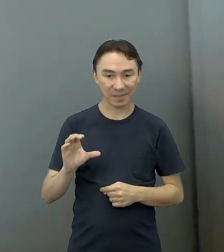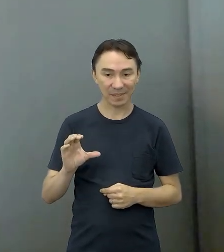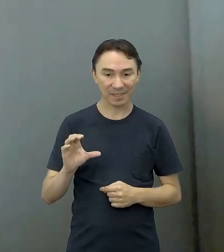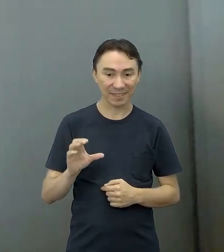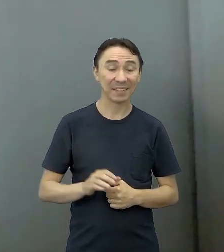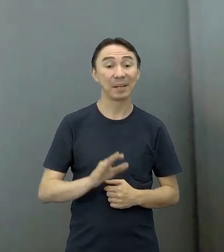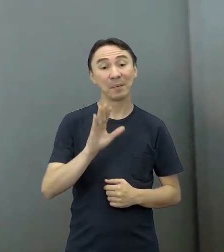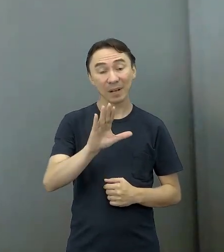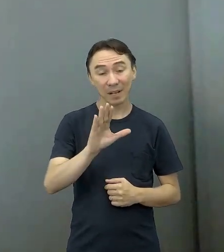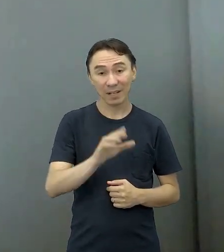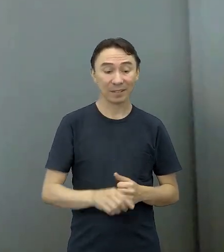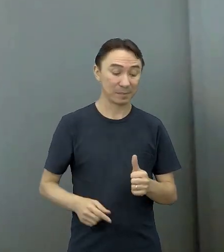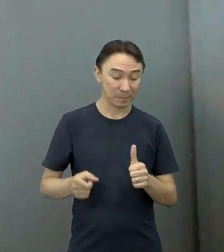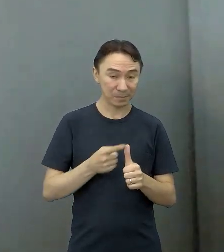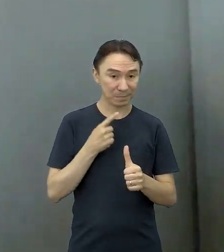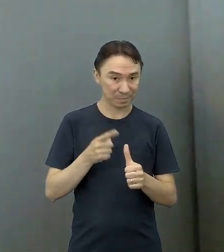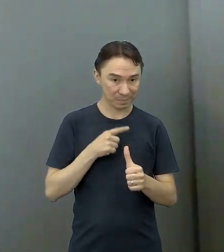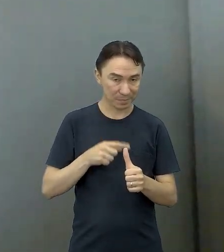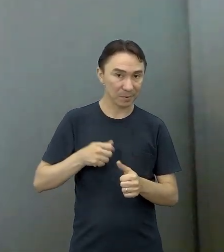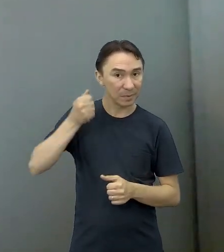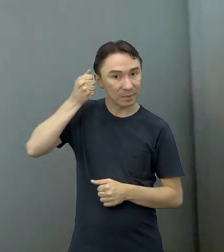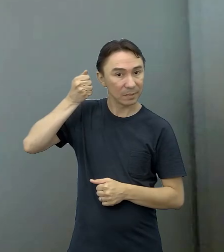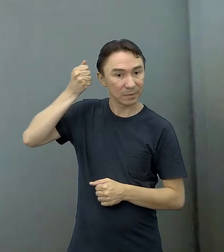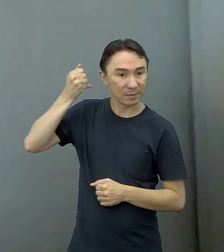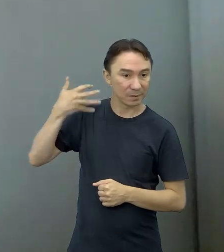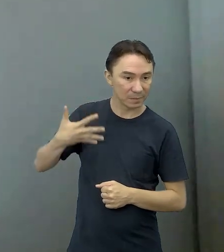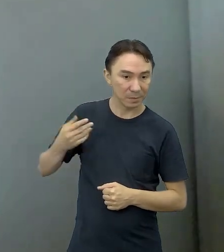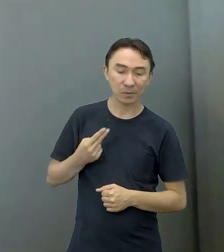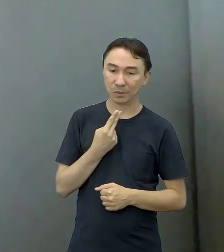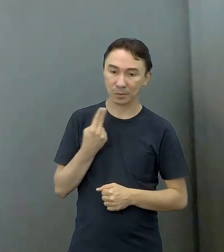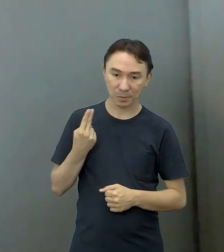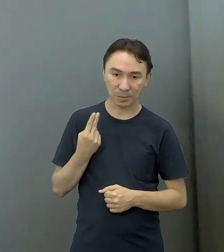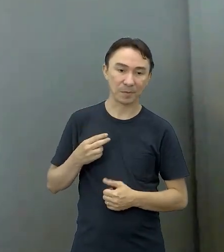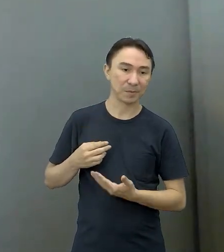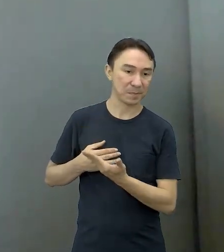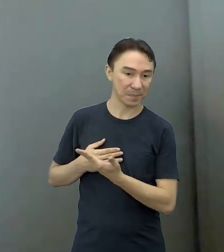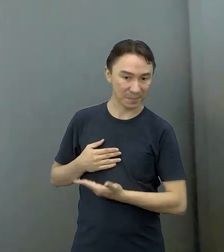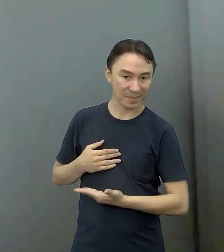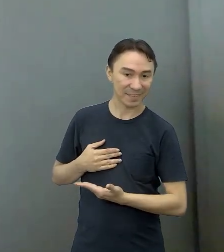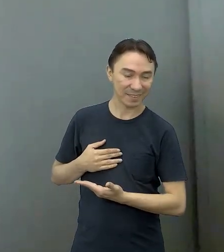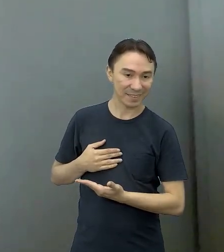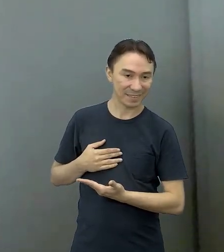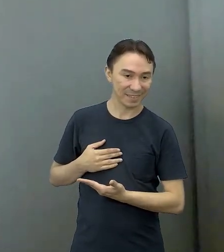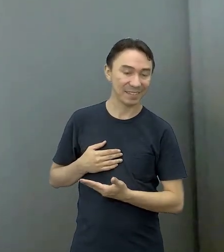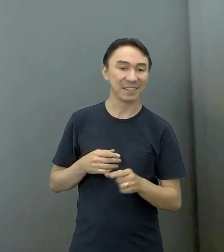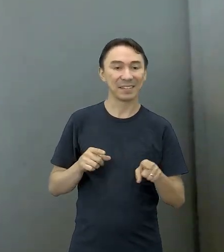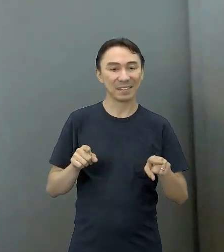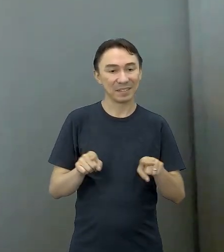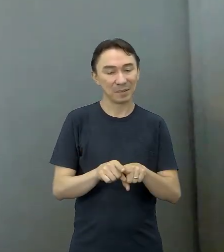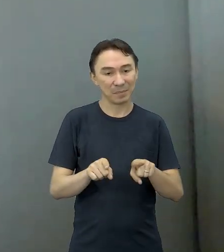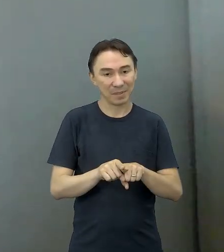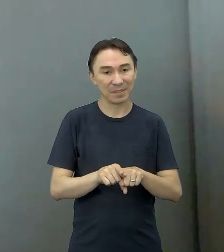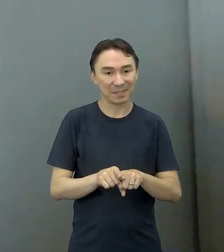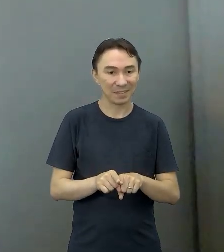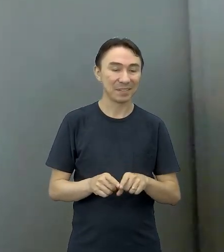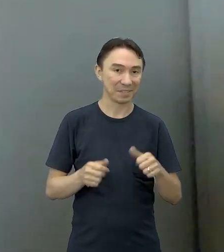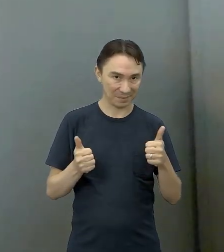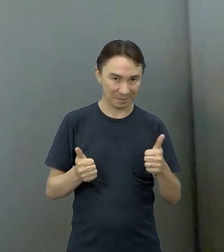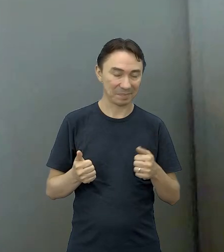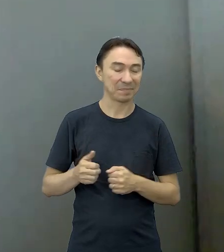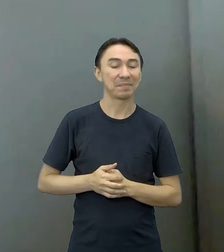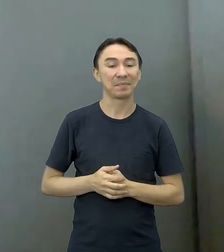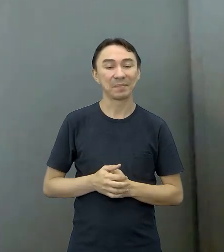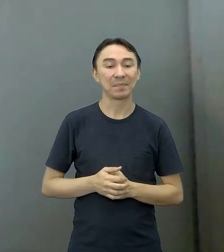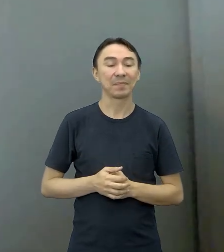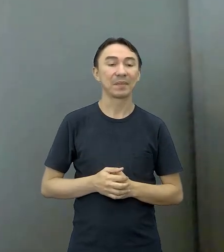antes vou fazer uma autodescrição. Eu sou Márcia Sanches, né? Então também vou falar um pouquinho de mim, mas antes da autodescrição.